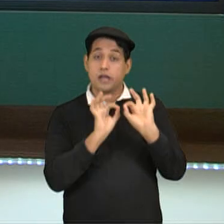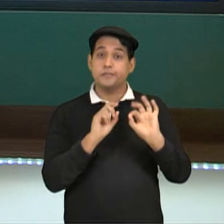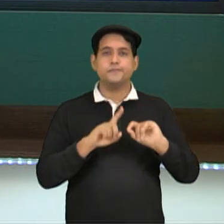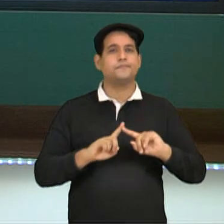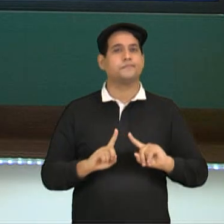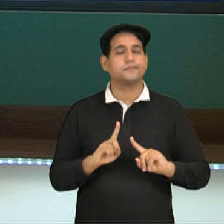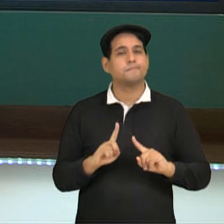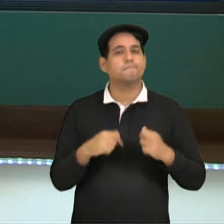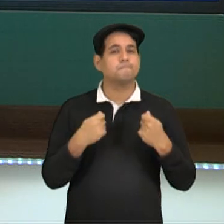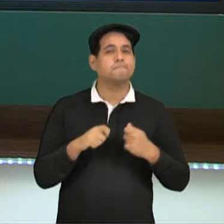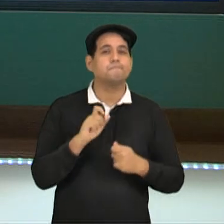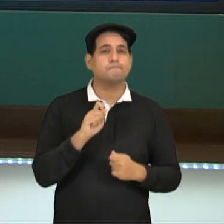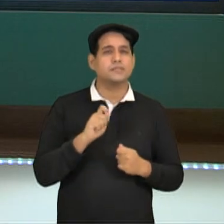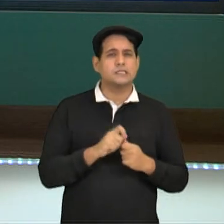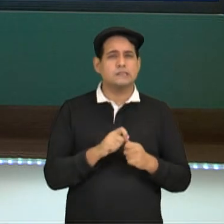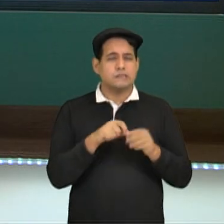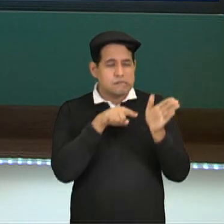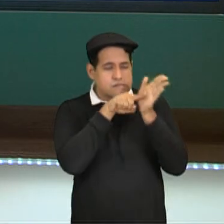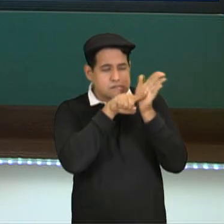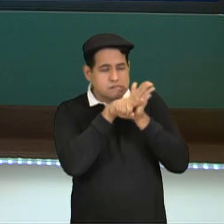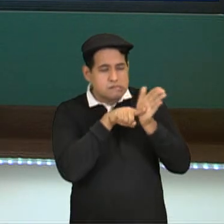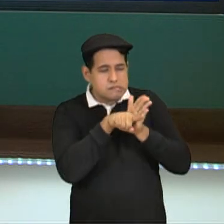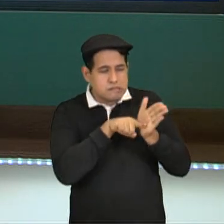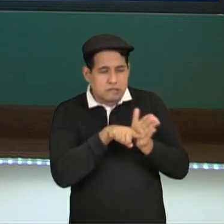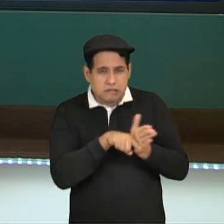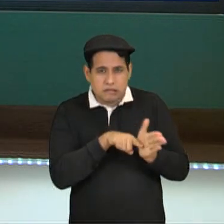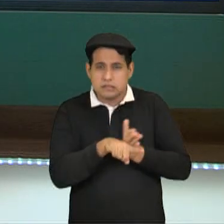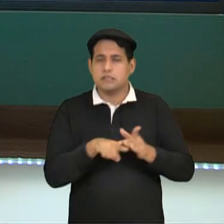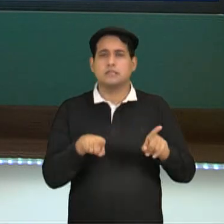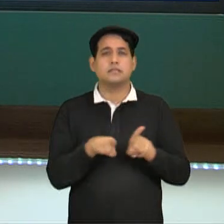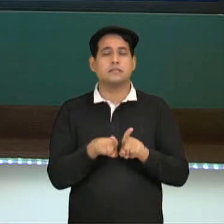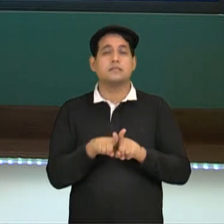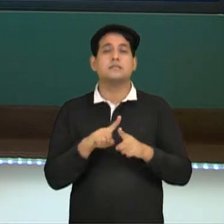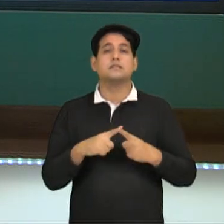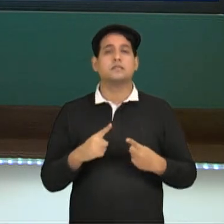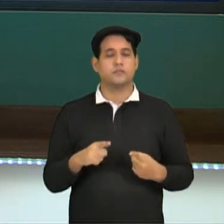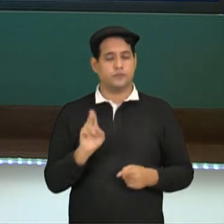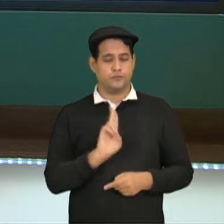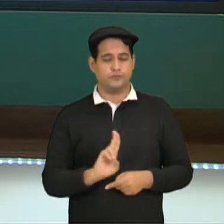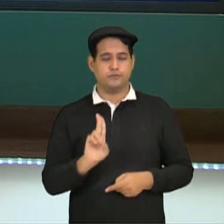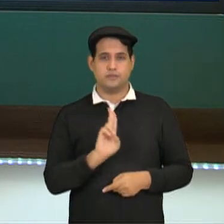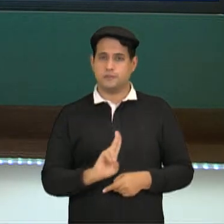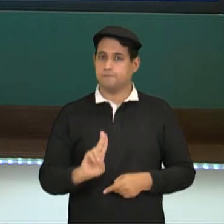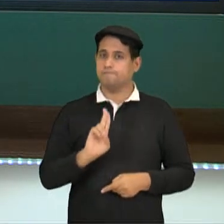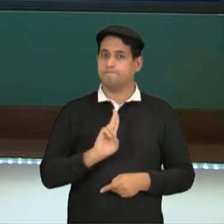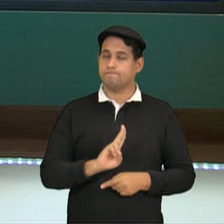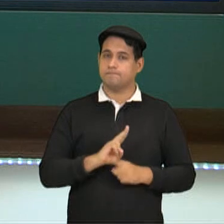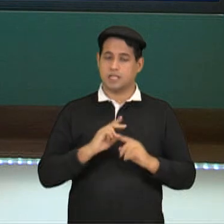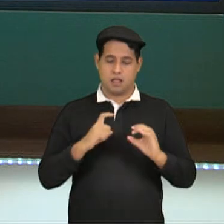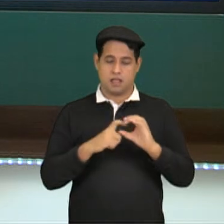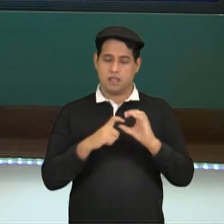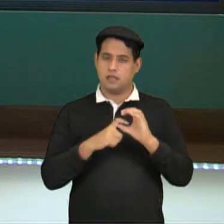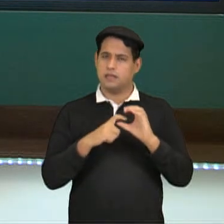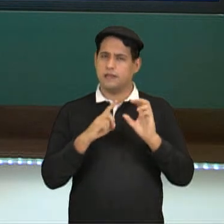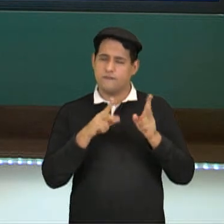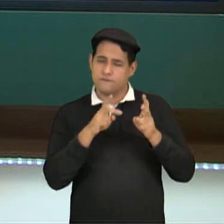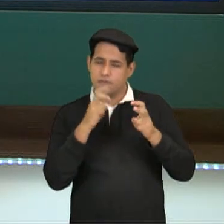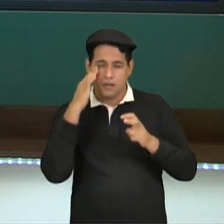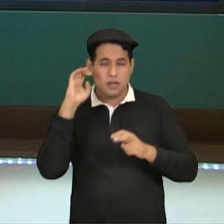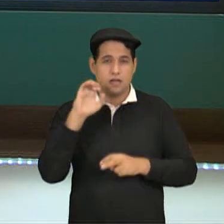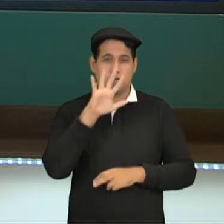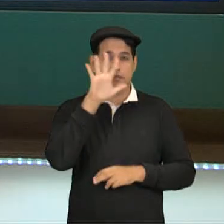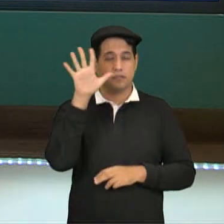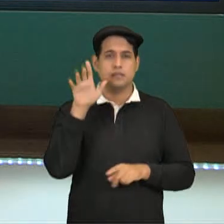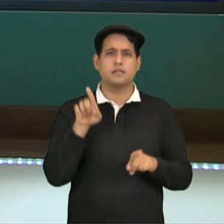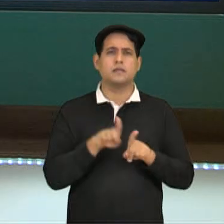a gente ainda precisa de muita investigação científica para que isso seja aplicado de maneira clínica. Vamos entender um pouquinho,